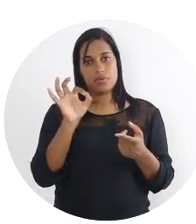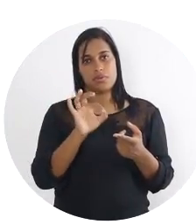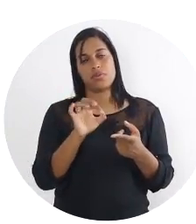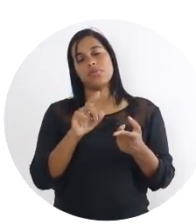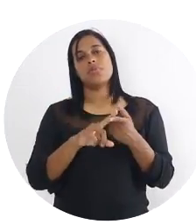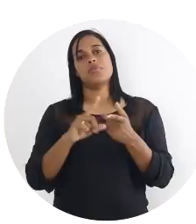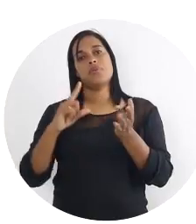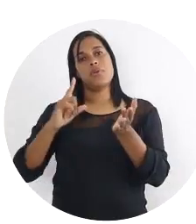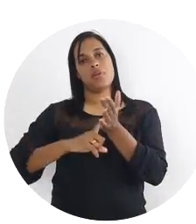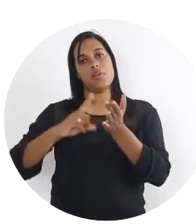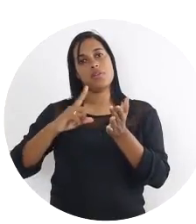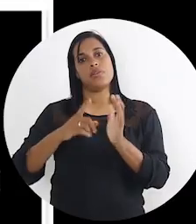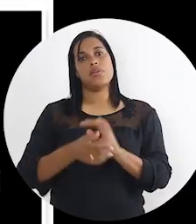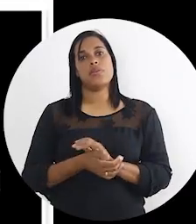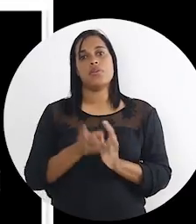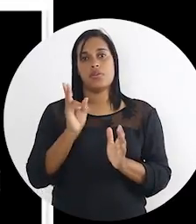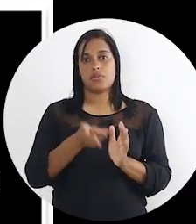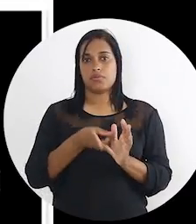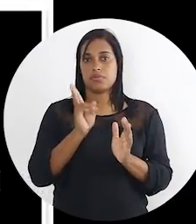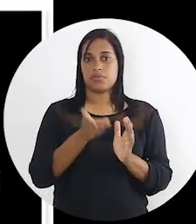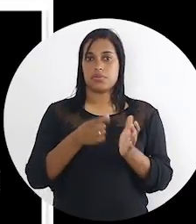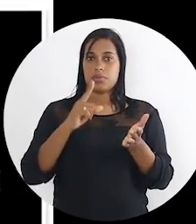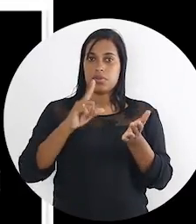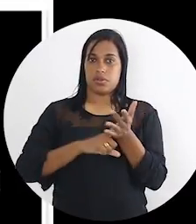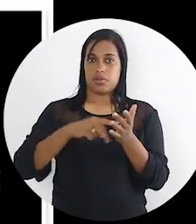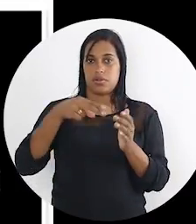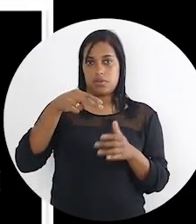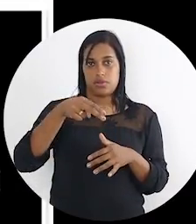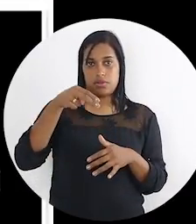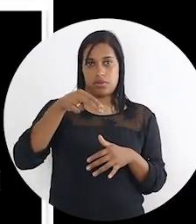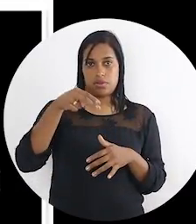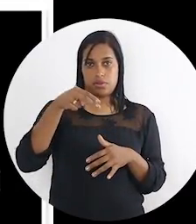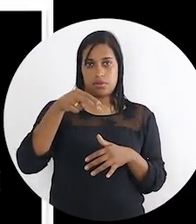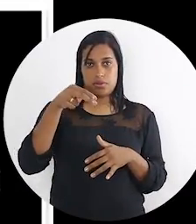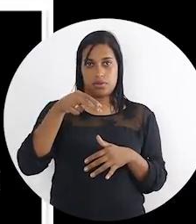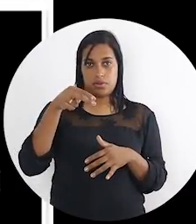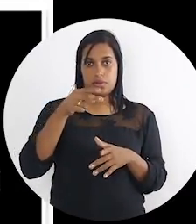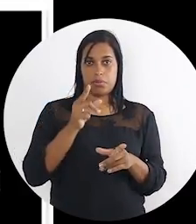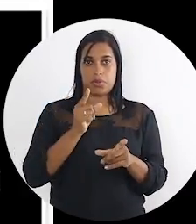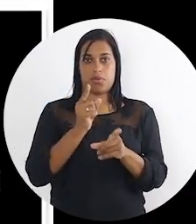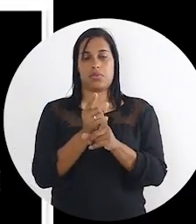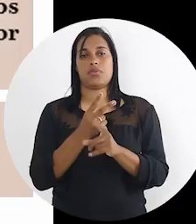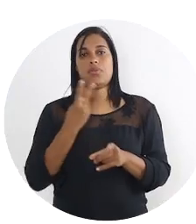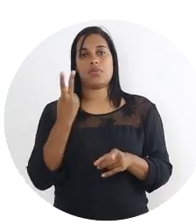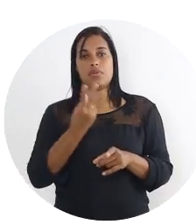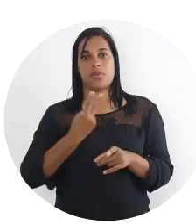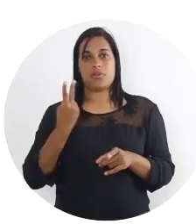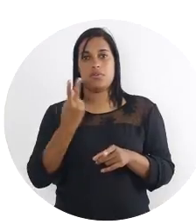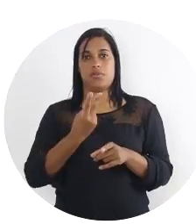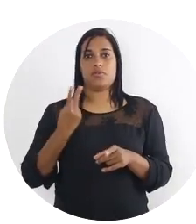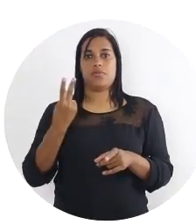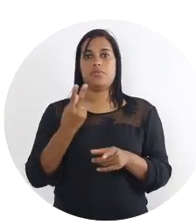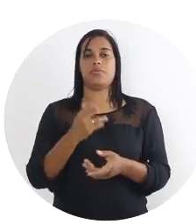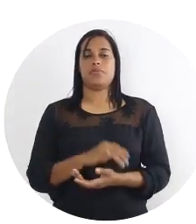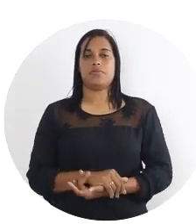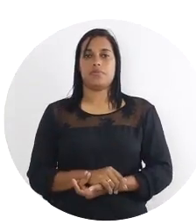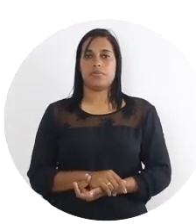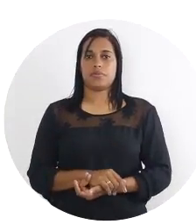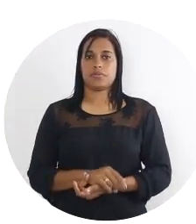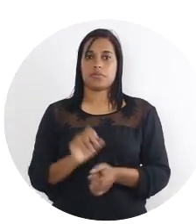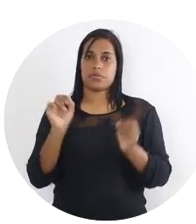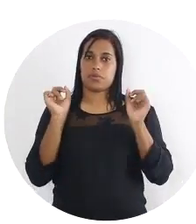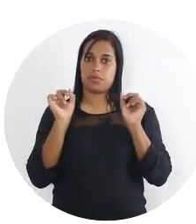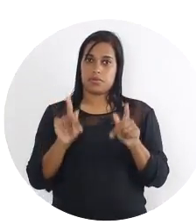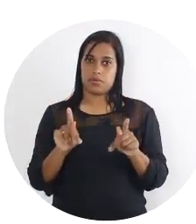pressione Enter. E na sequência pressione N para encontrarmos o valor do prazo.